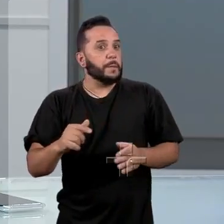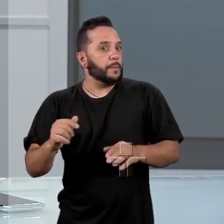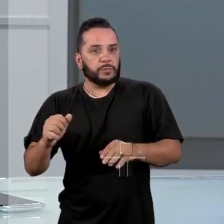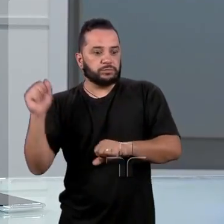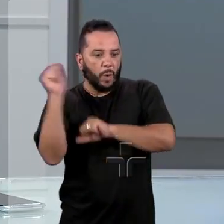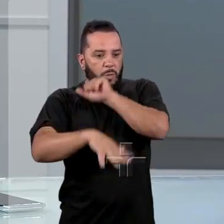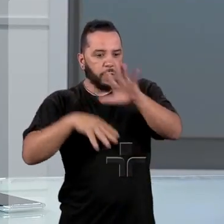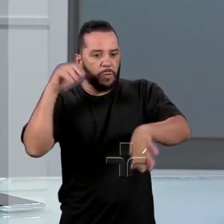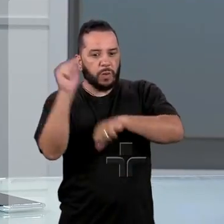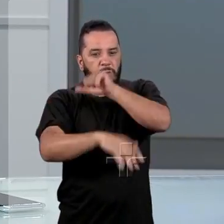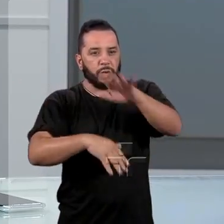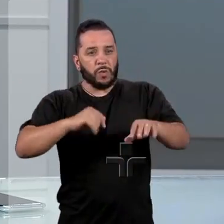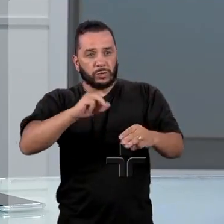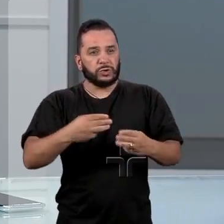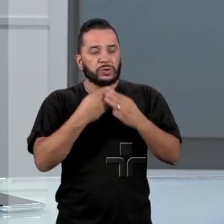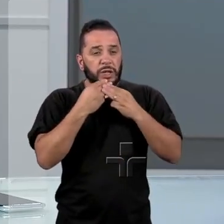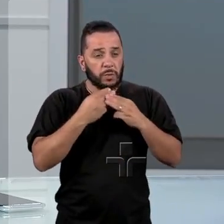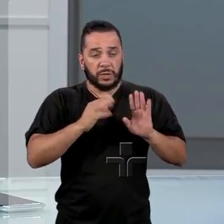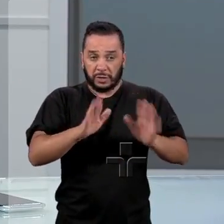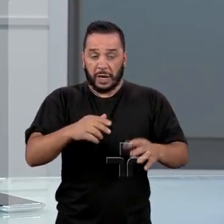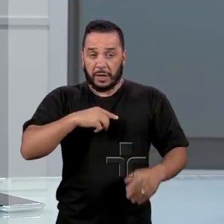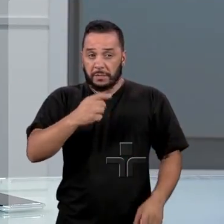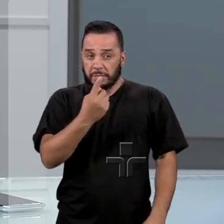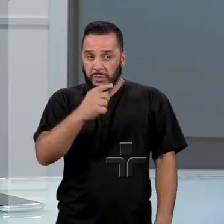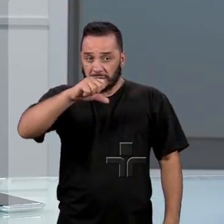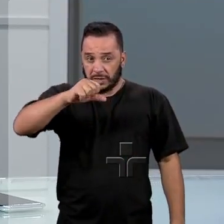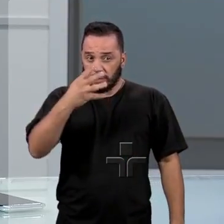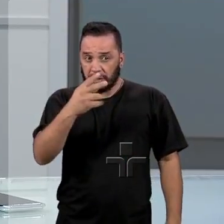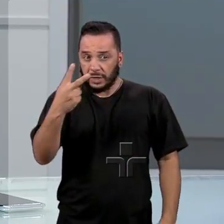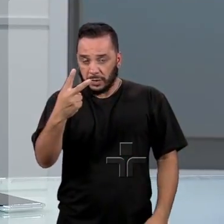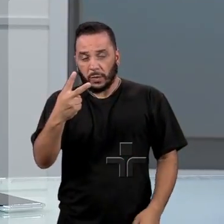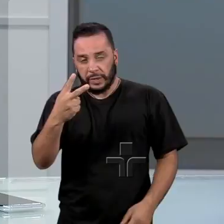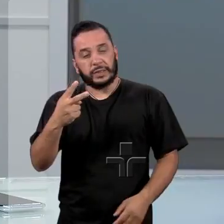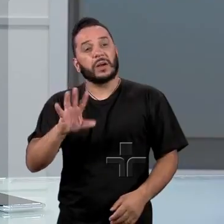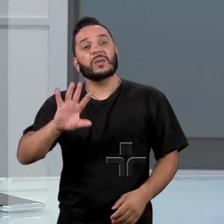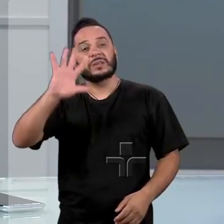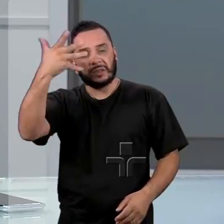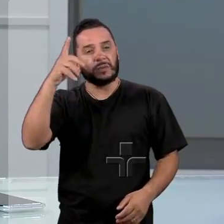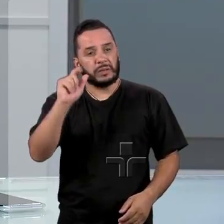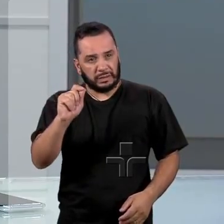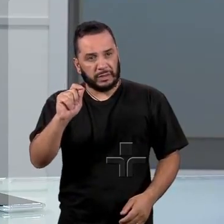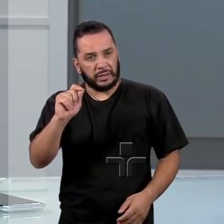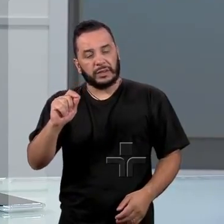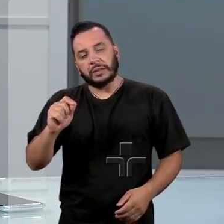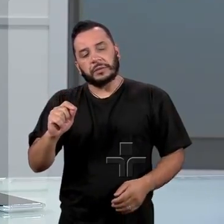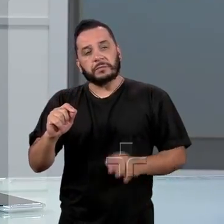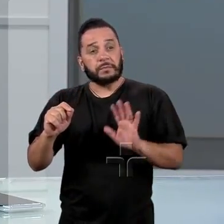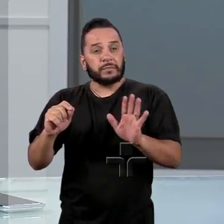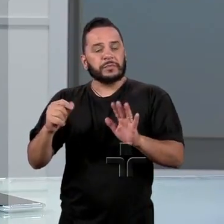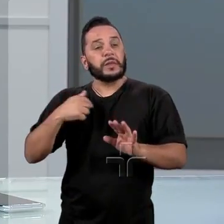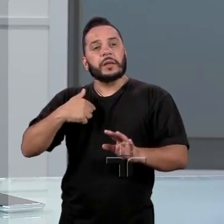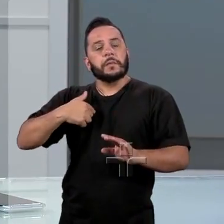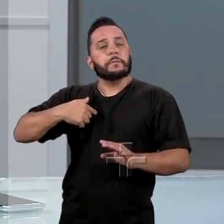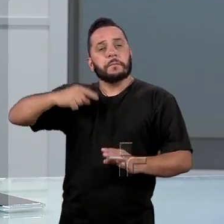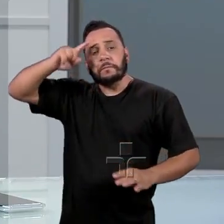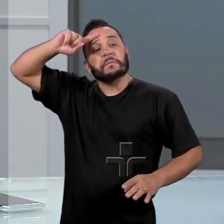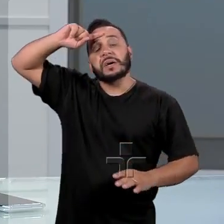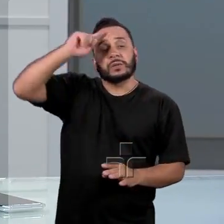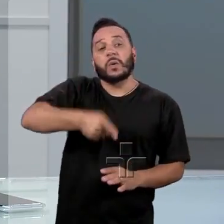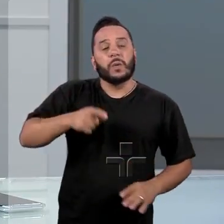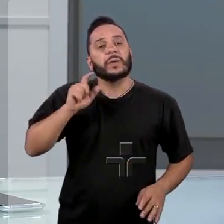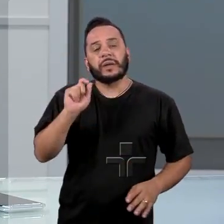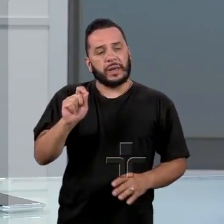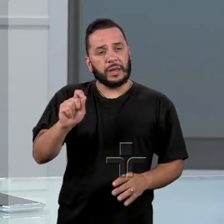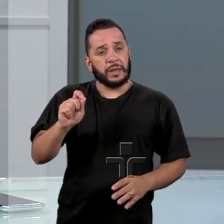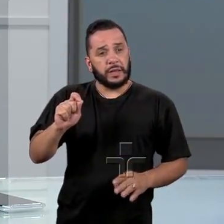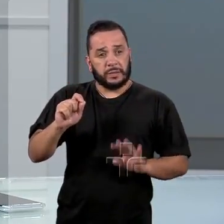em 1942, no contexto de guerra, vem a solução final. Ou seja, sem sequer dar uma ordem explícita para que ela